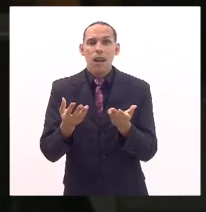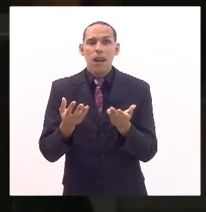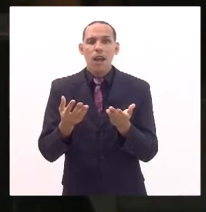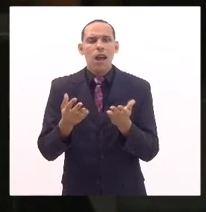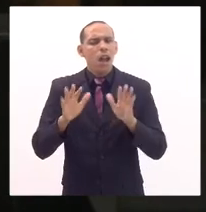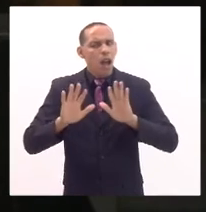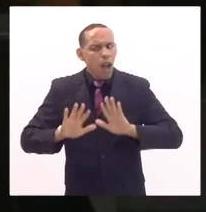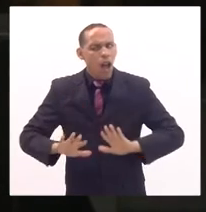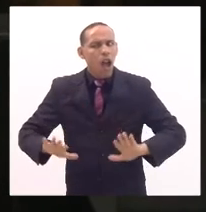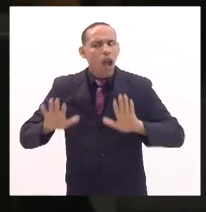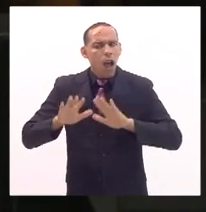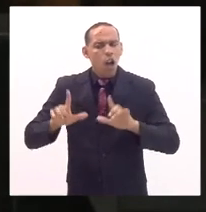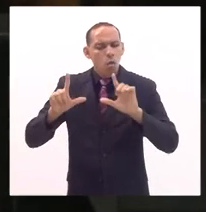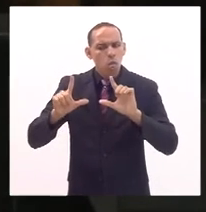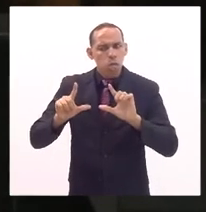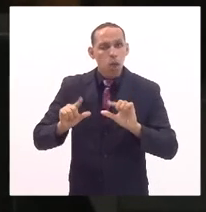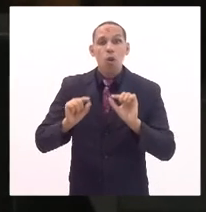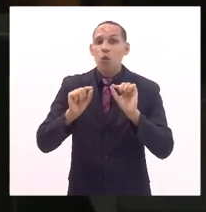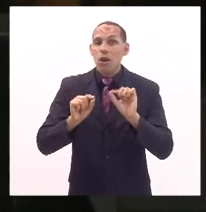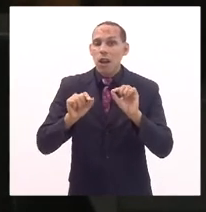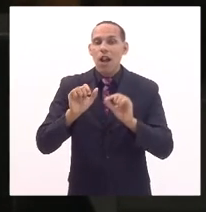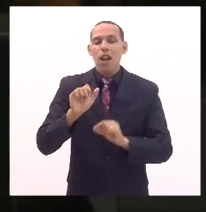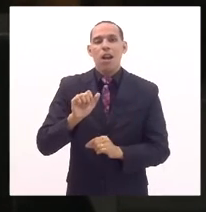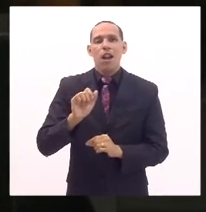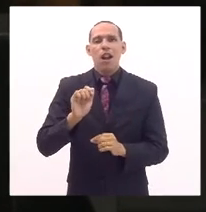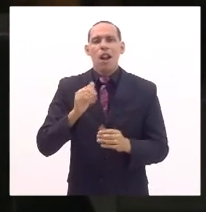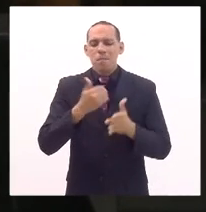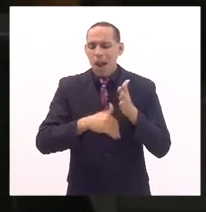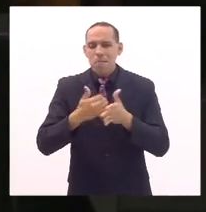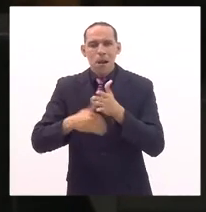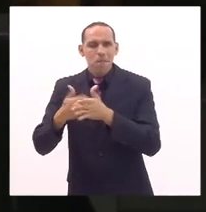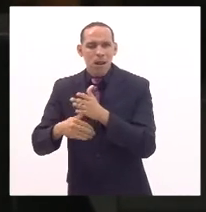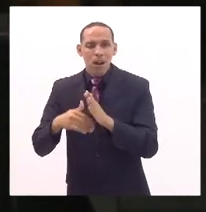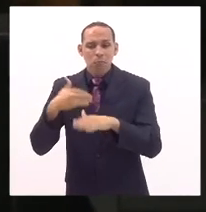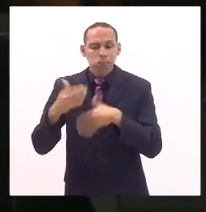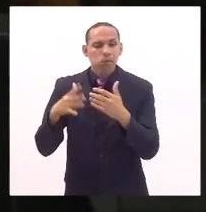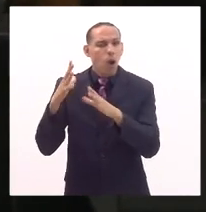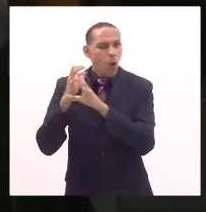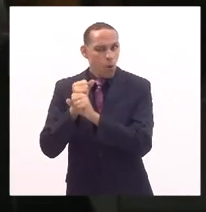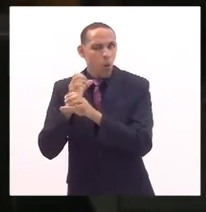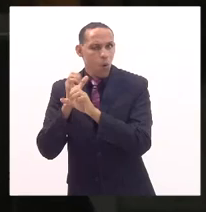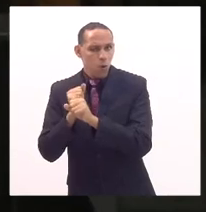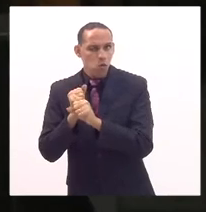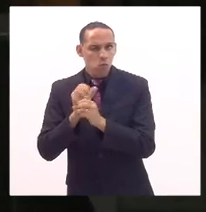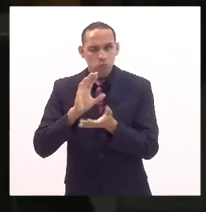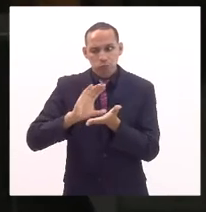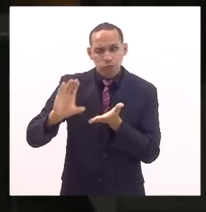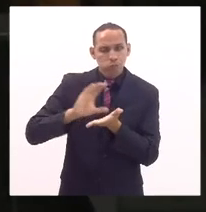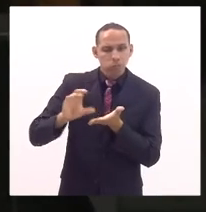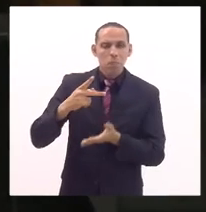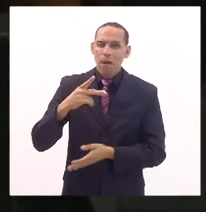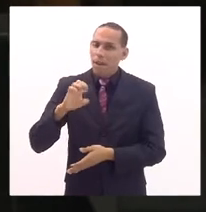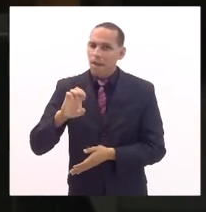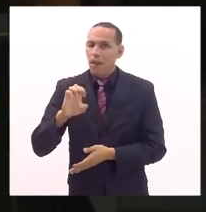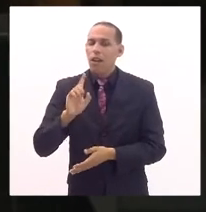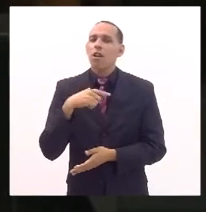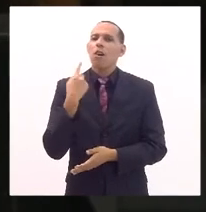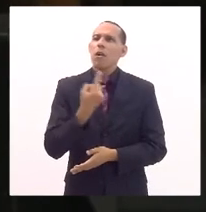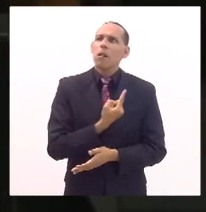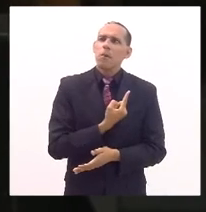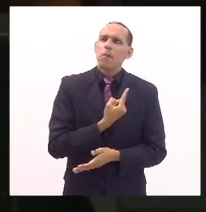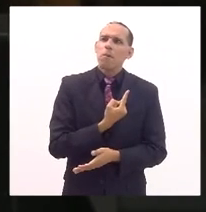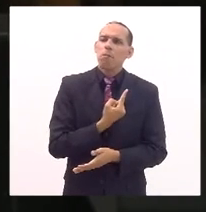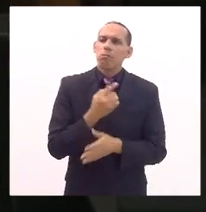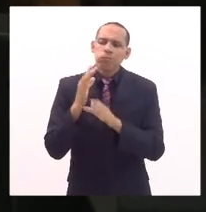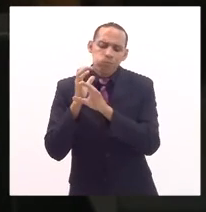pé do acelerador dos abatimentos que eles fazem para depois calcular os repasso da pé nós calculamos